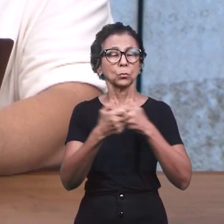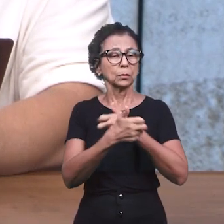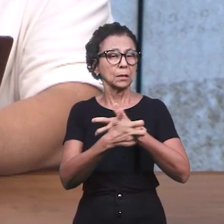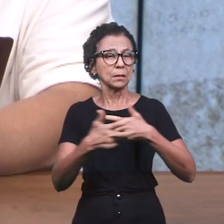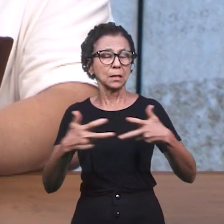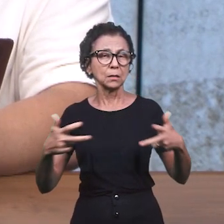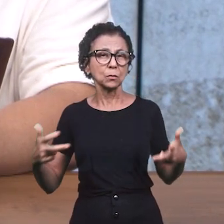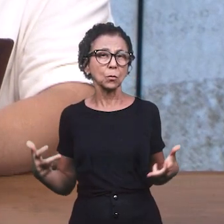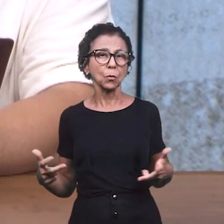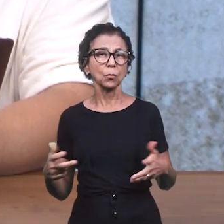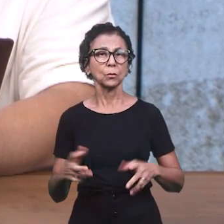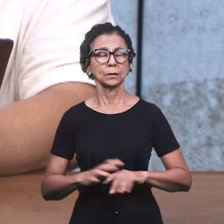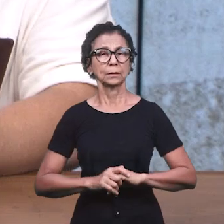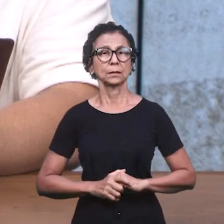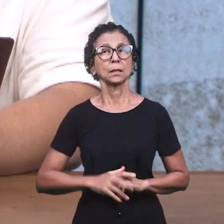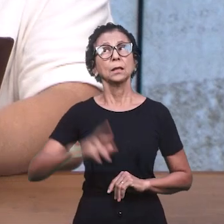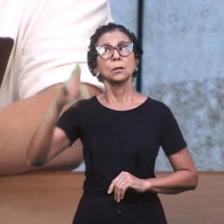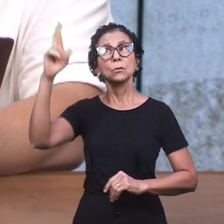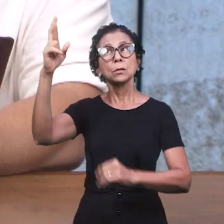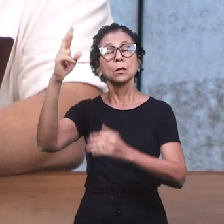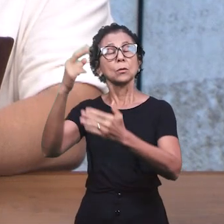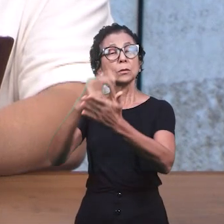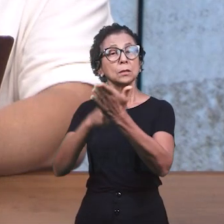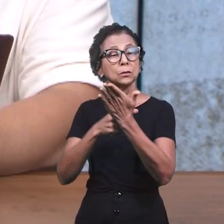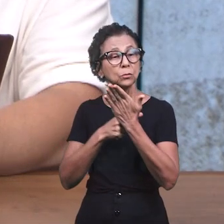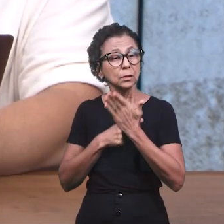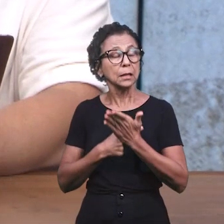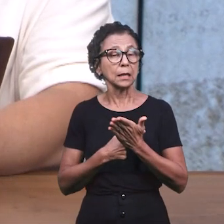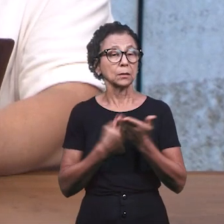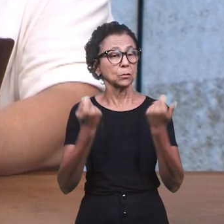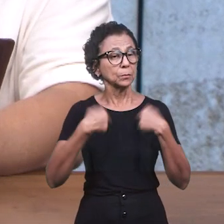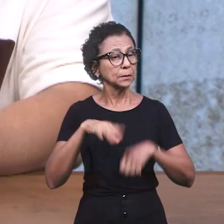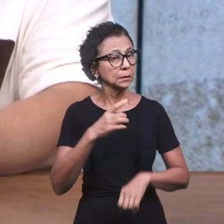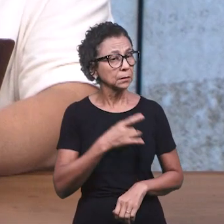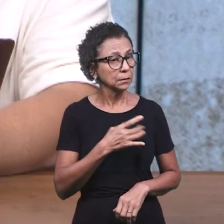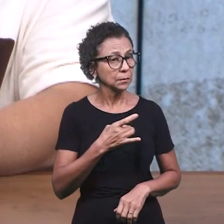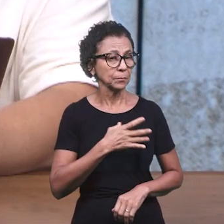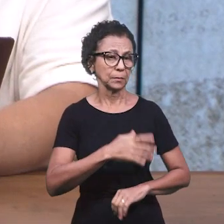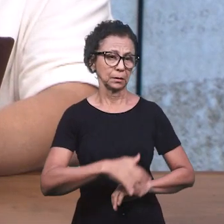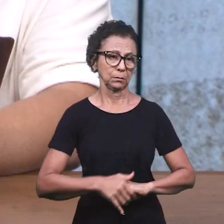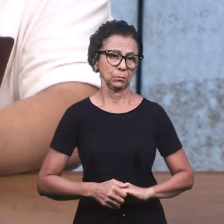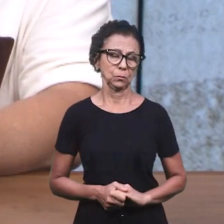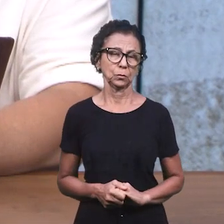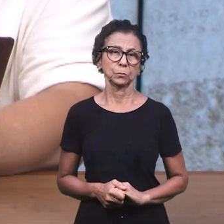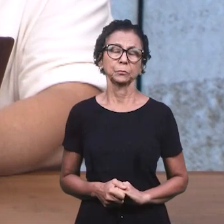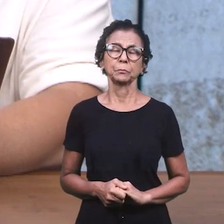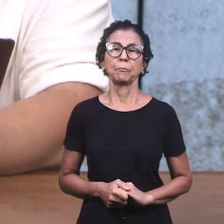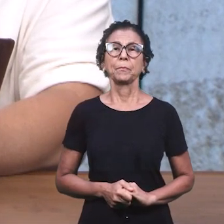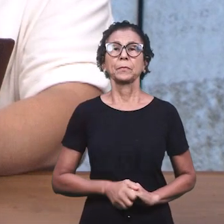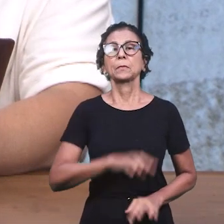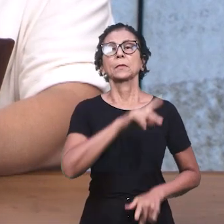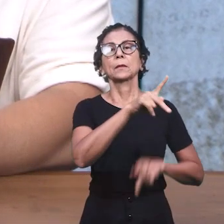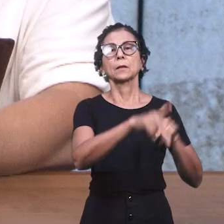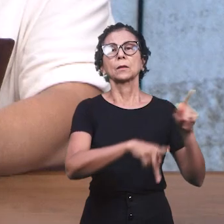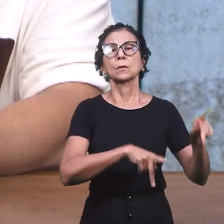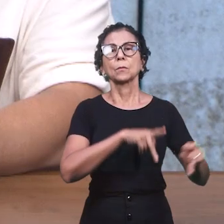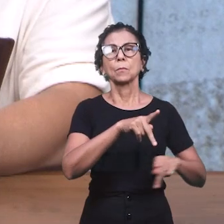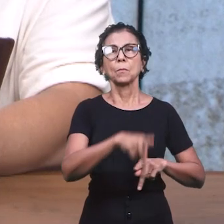amparo, e o Senhor é conosco, não os temais. Então disse toda a congregação que